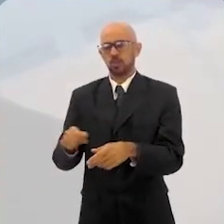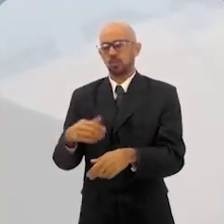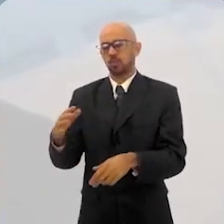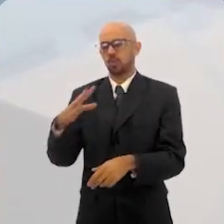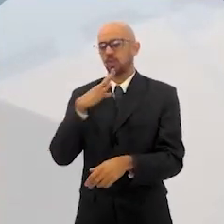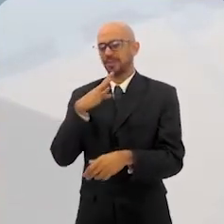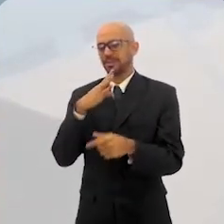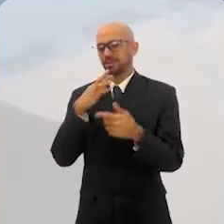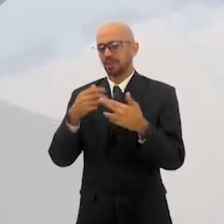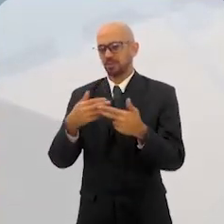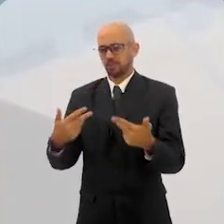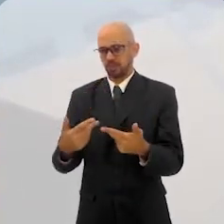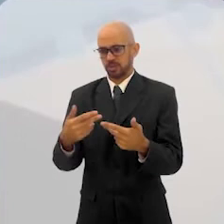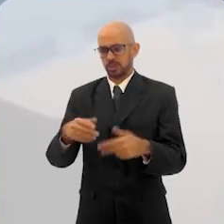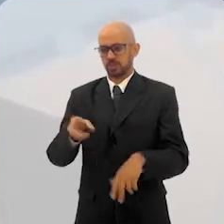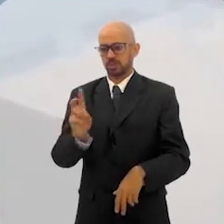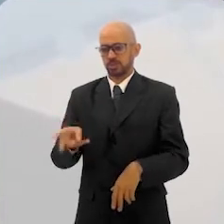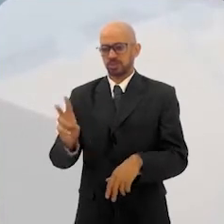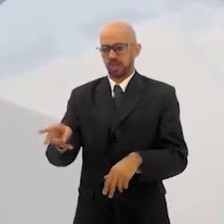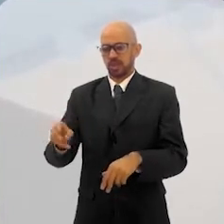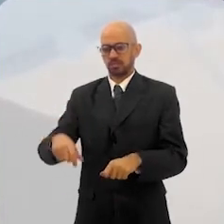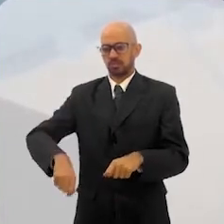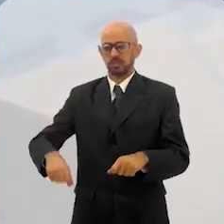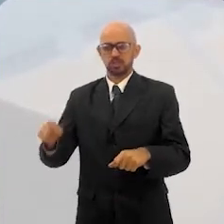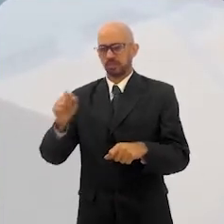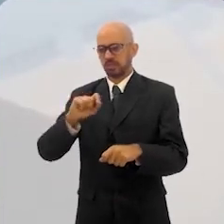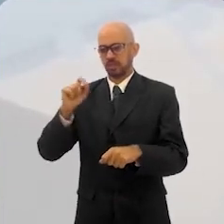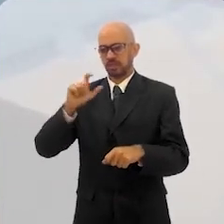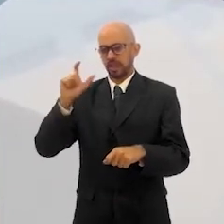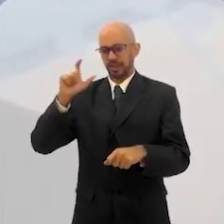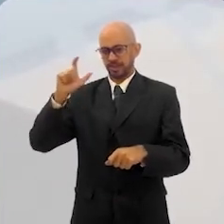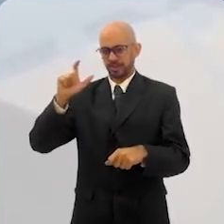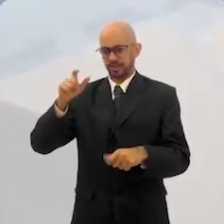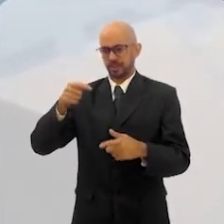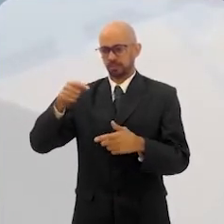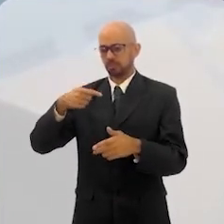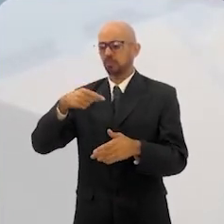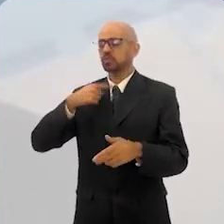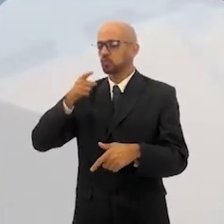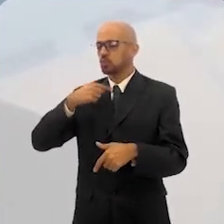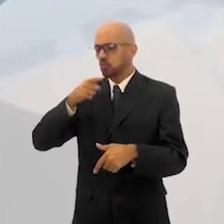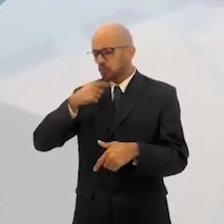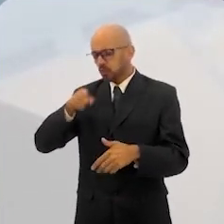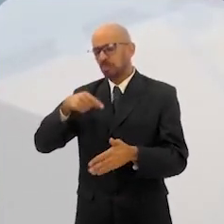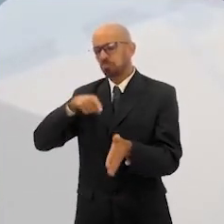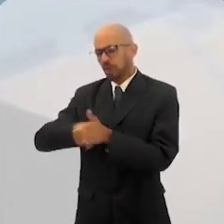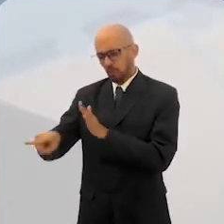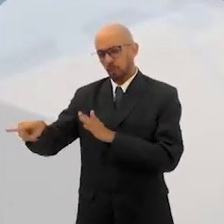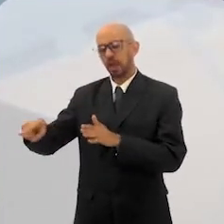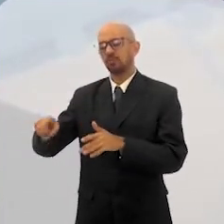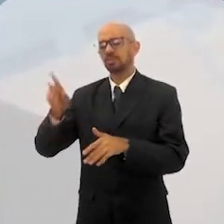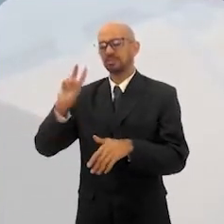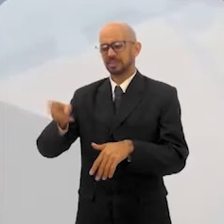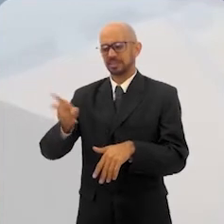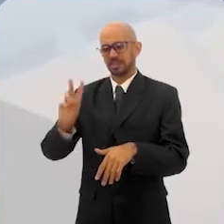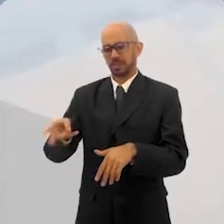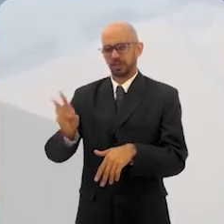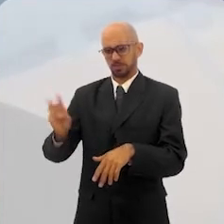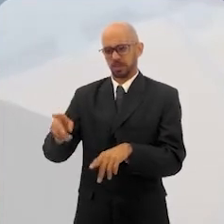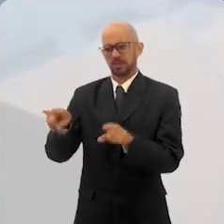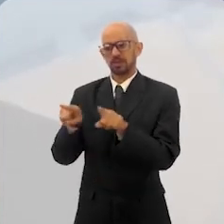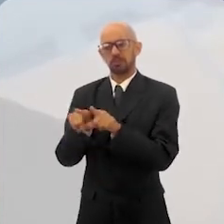com conhecer as coisas. Eu sempre fui uma criança muito questionadora, né? Sempre fui uma criança que queria entender